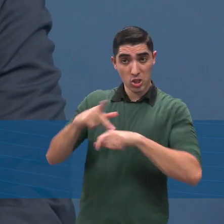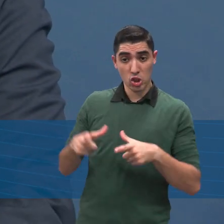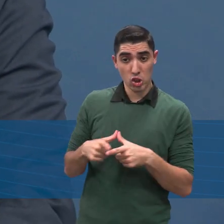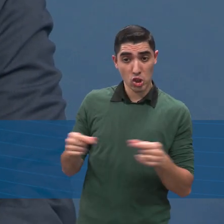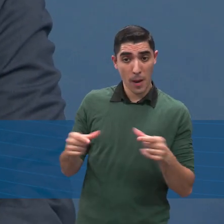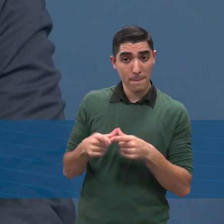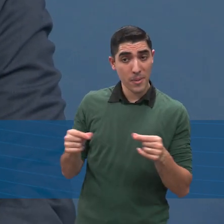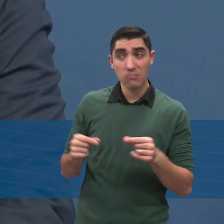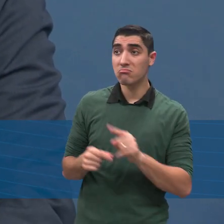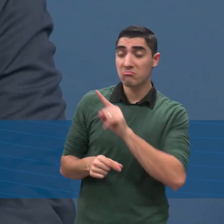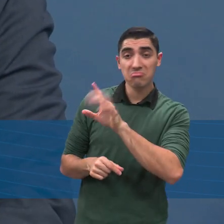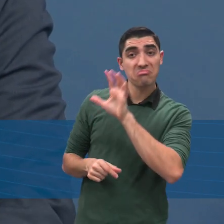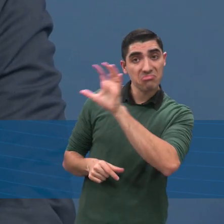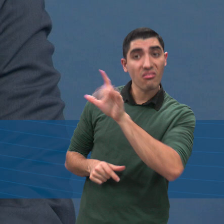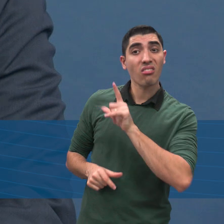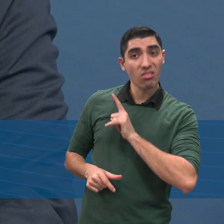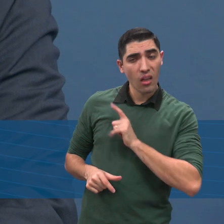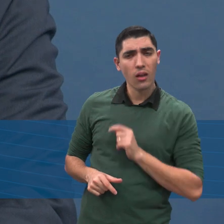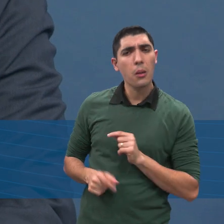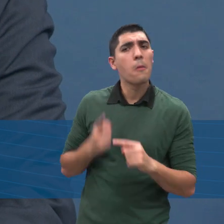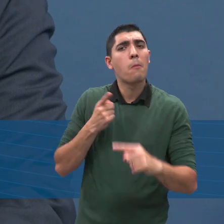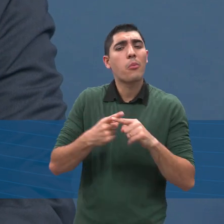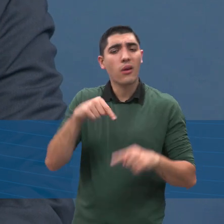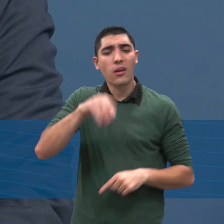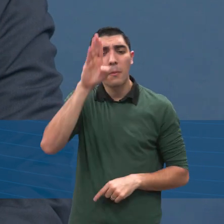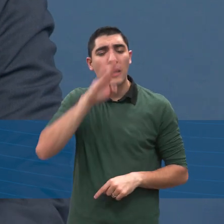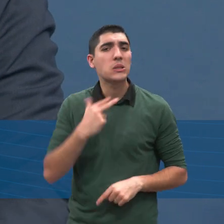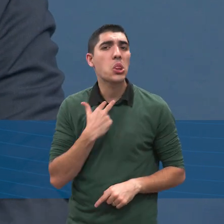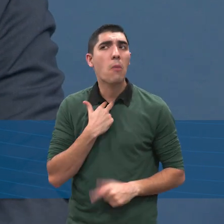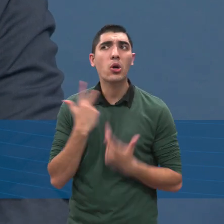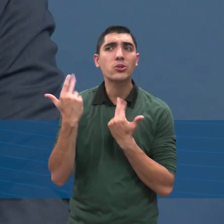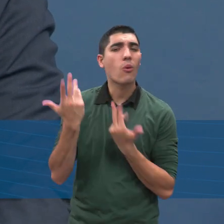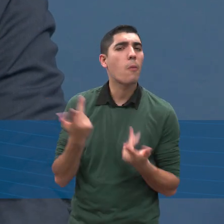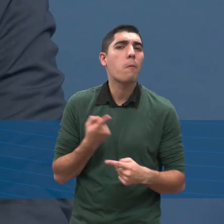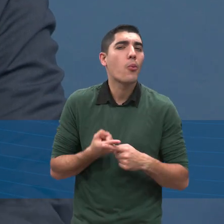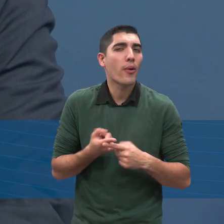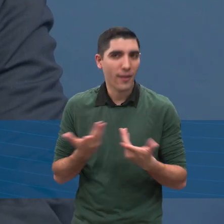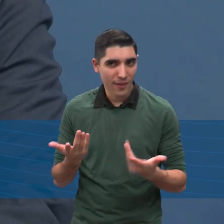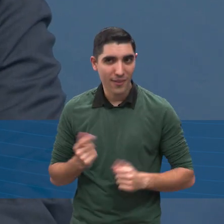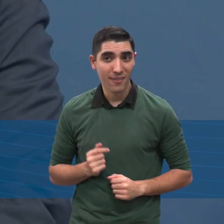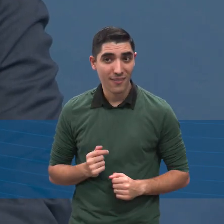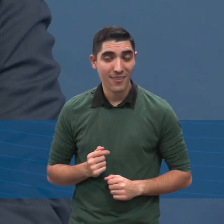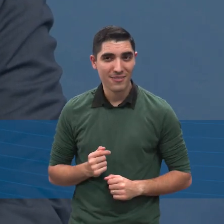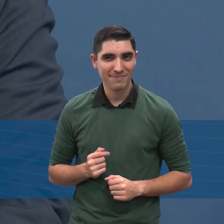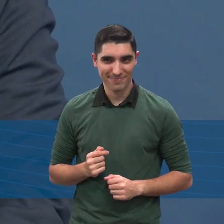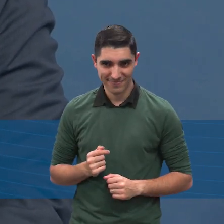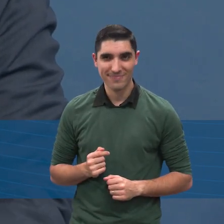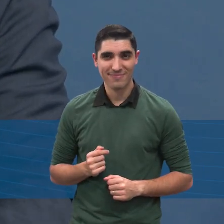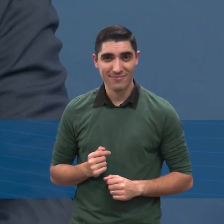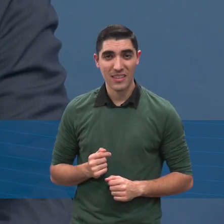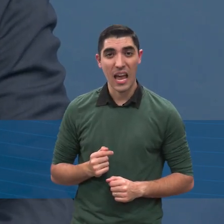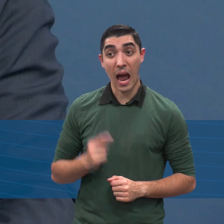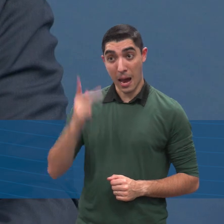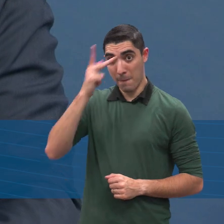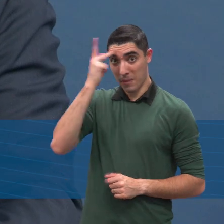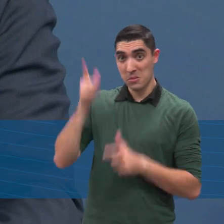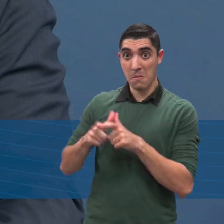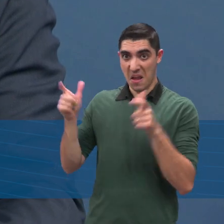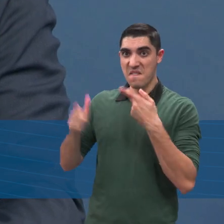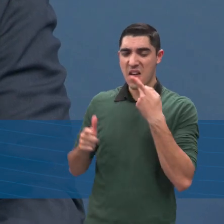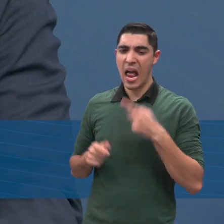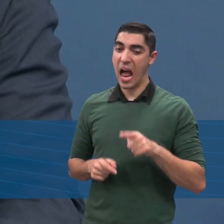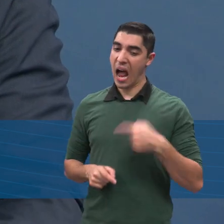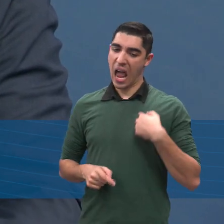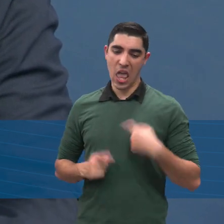outros países que isso acontece. Então, assim, por que não pode acontecer aqui, né? Aqui ainda vale, achado não é roubado,